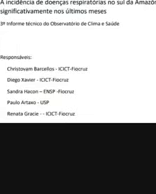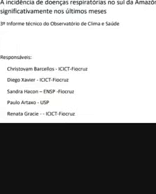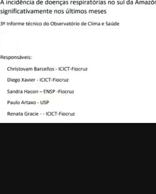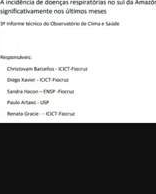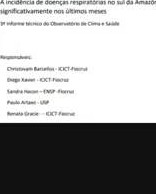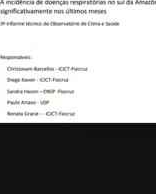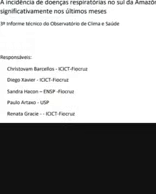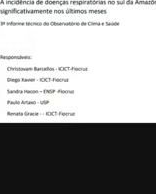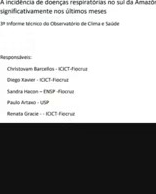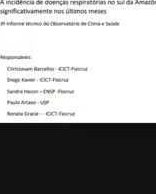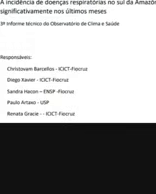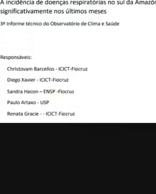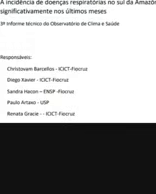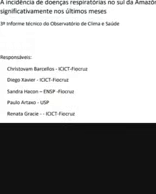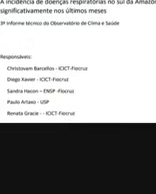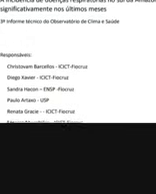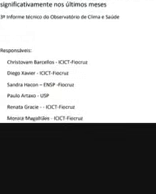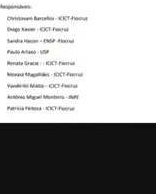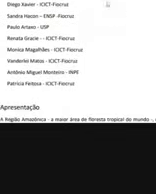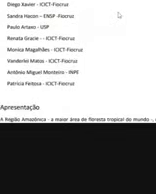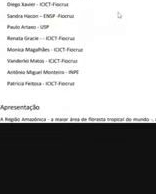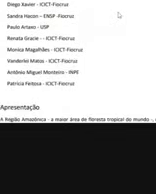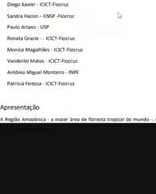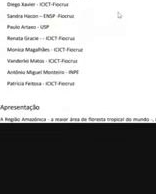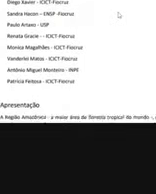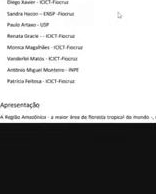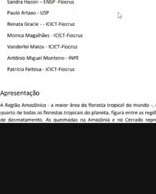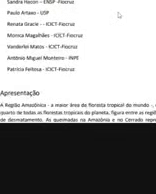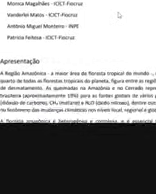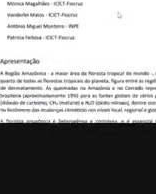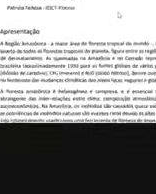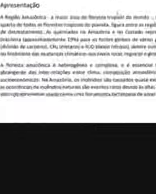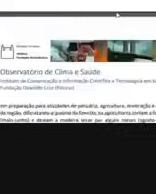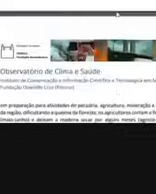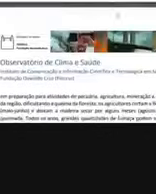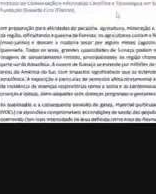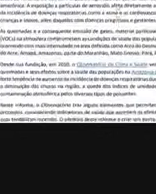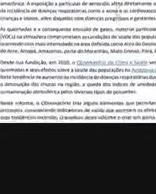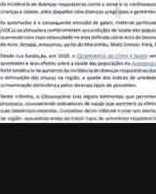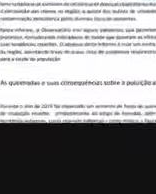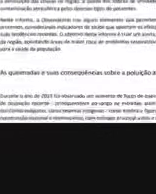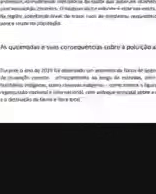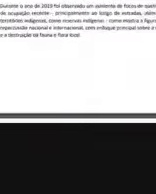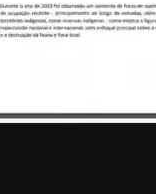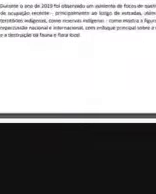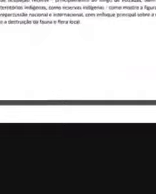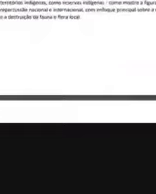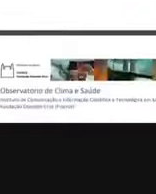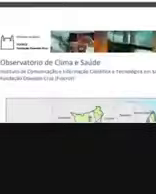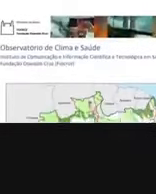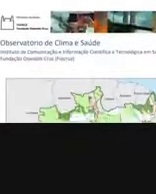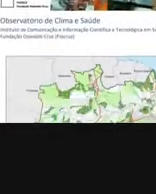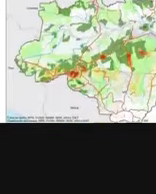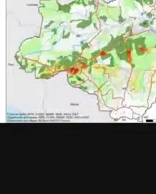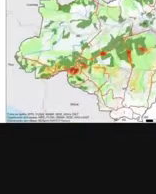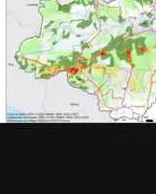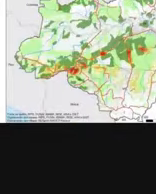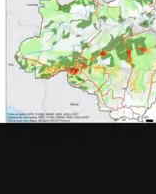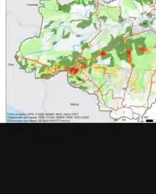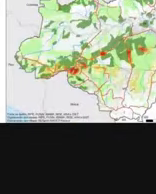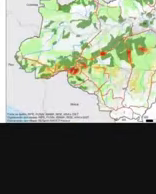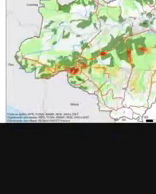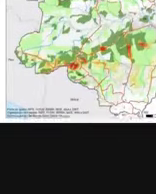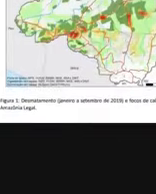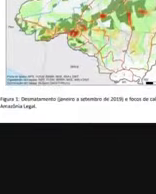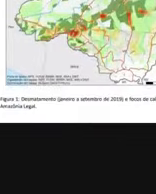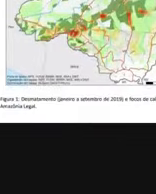de monitoramento. E esse trabalho aqui, ele está mostrando aqui, de setembro de 2019, e eu vou só direto para as figuras aqui, mas quem